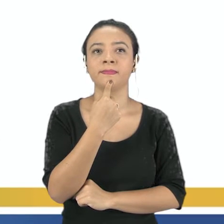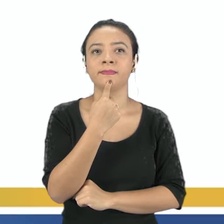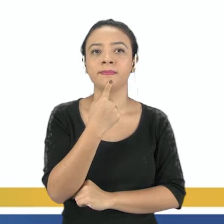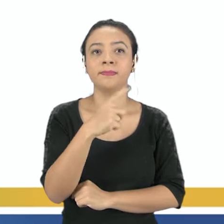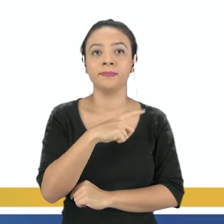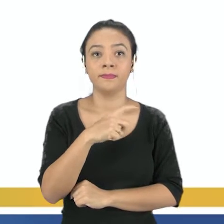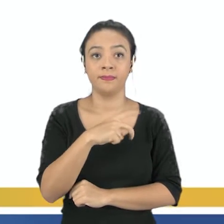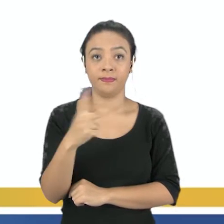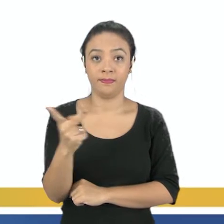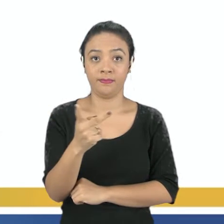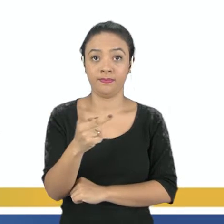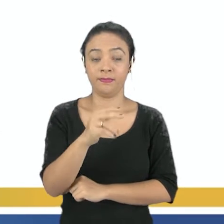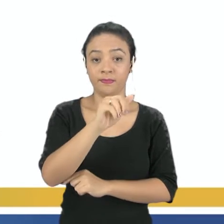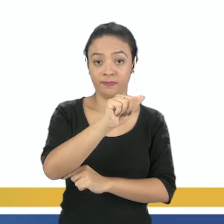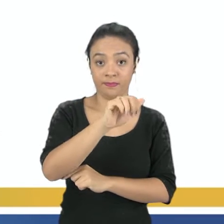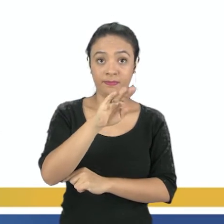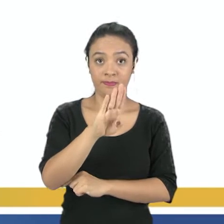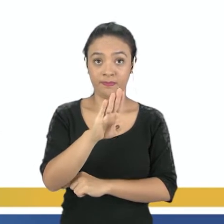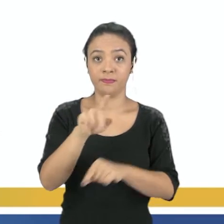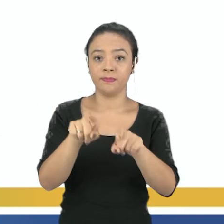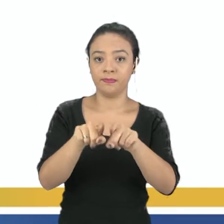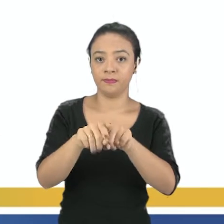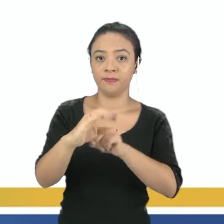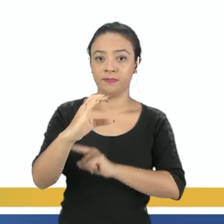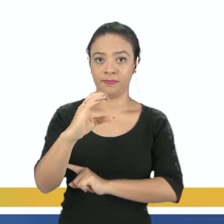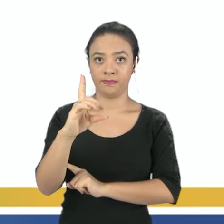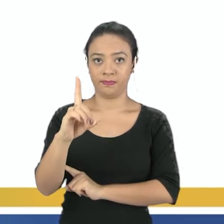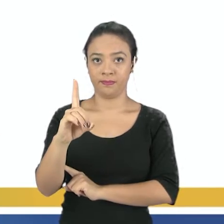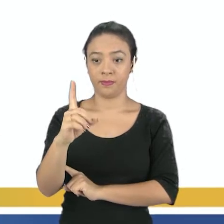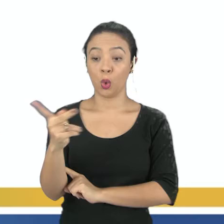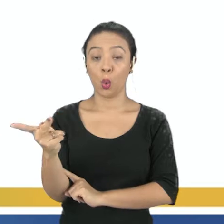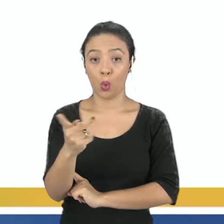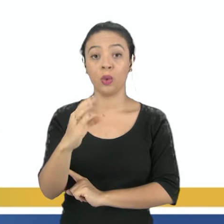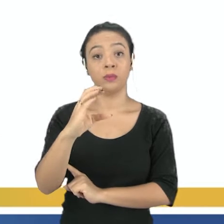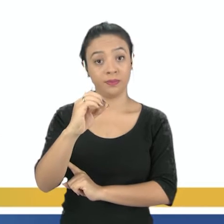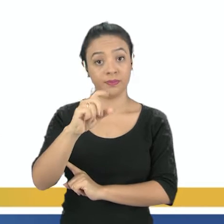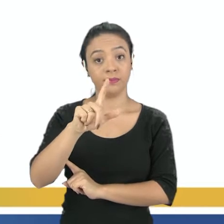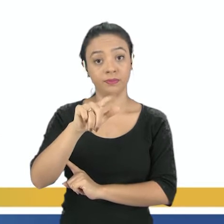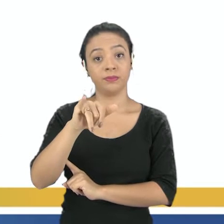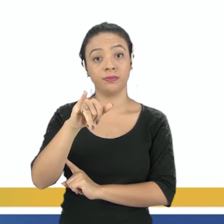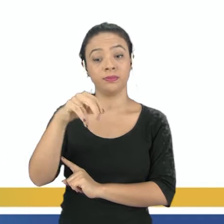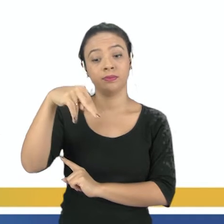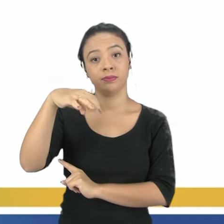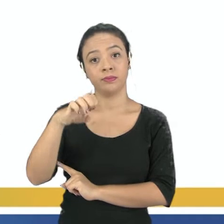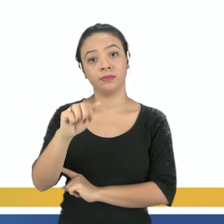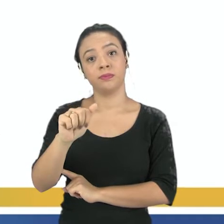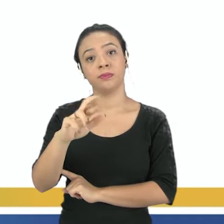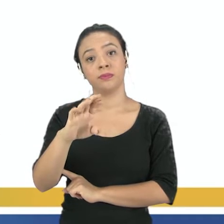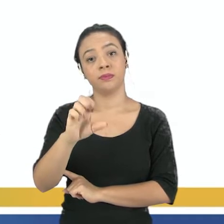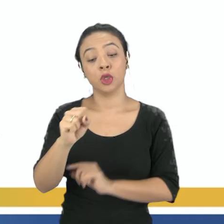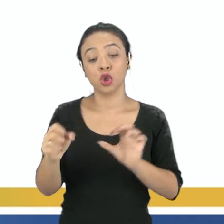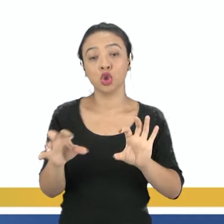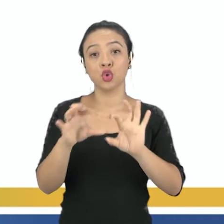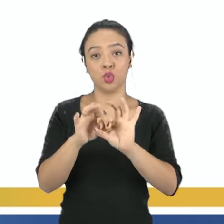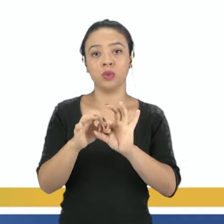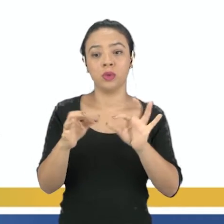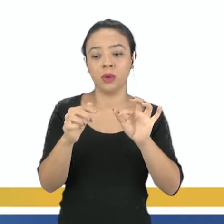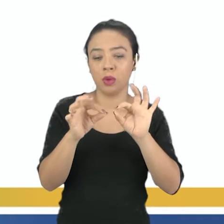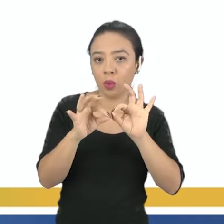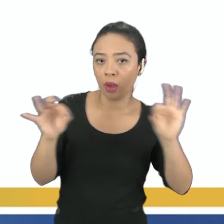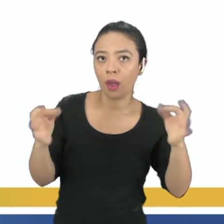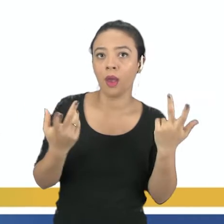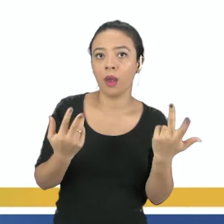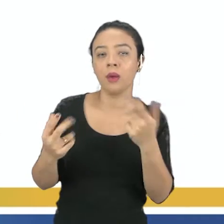e os segmentos de retas A B e C de aí eles são colineares né estão sobre uma mesma reta assim como os